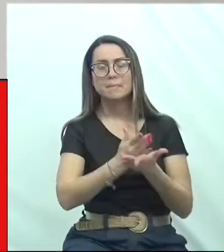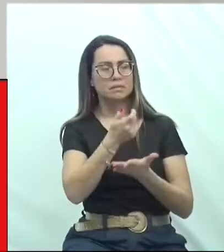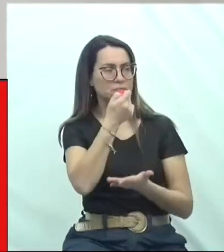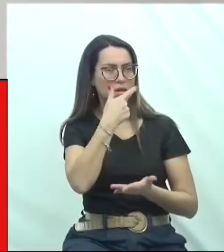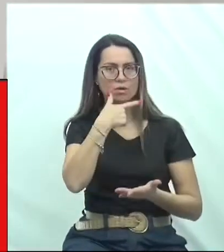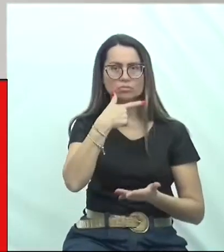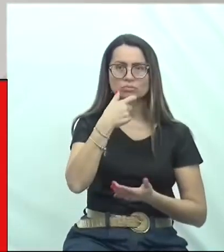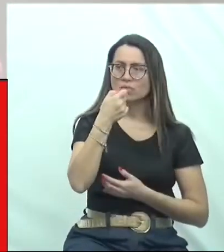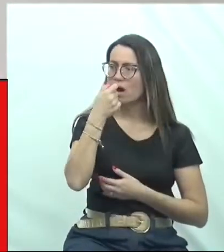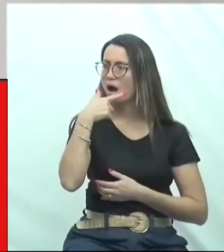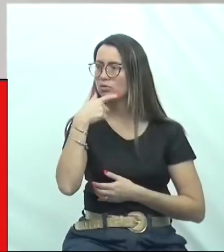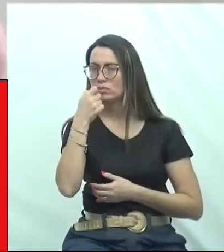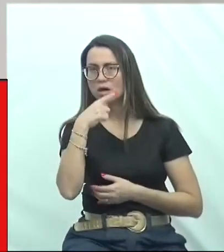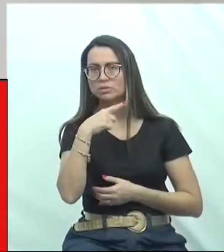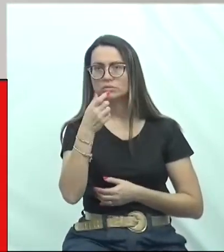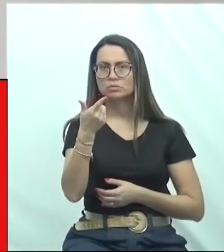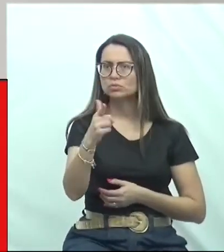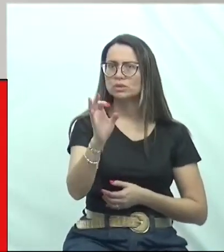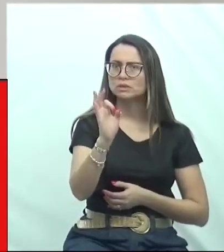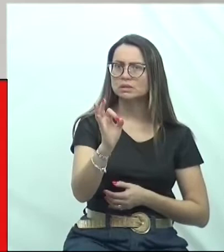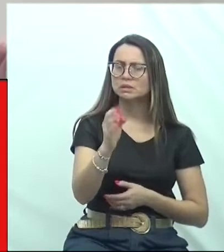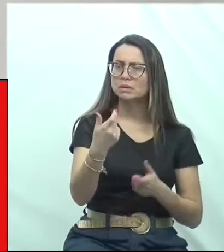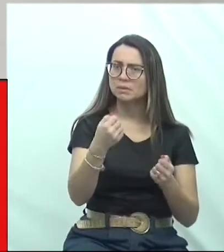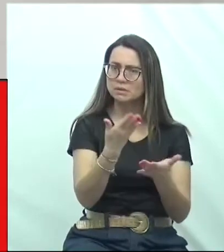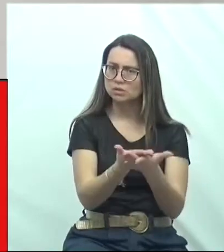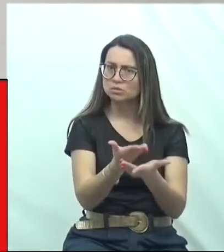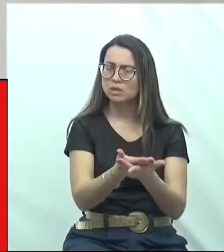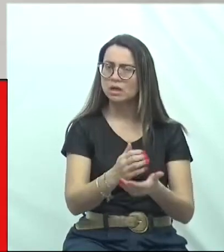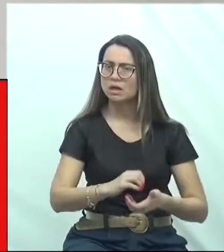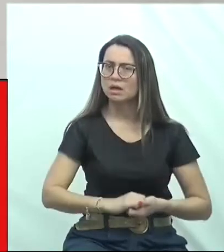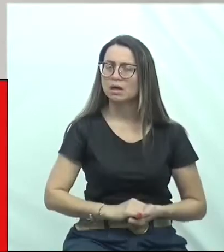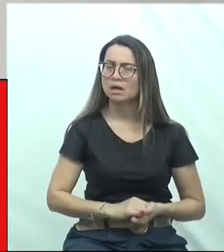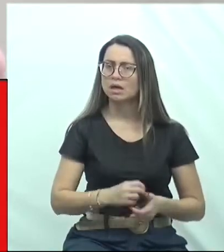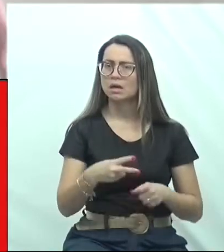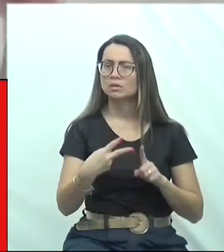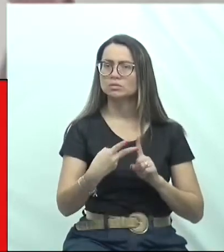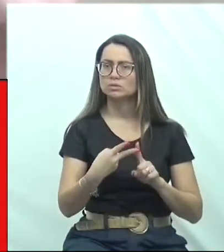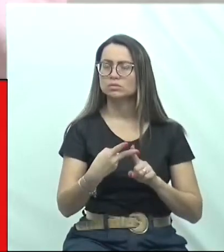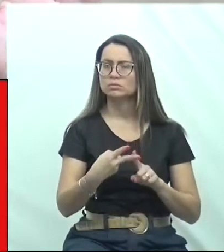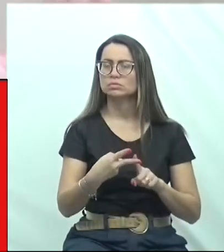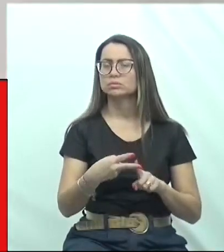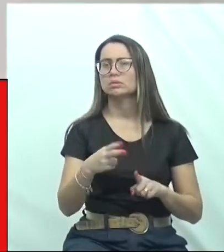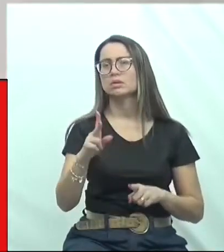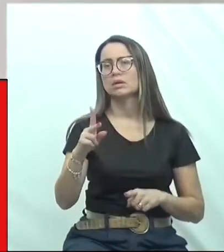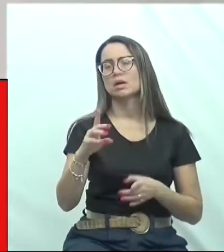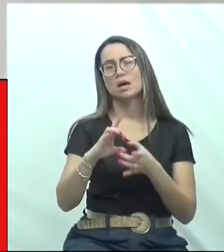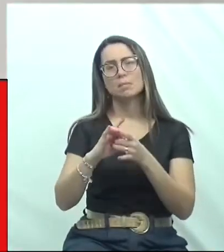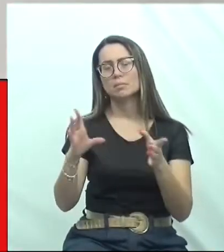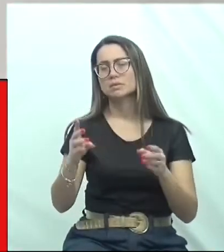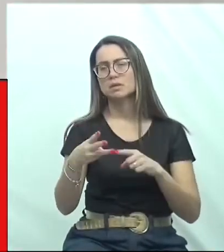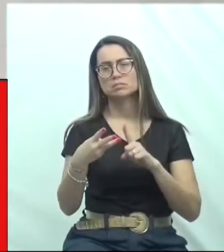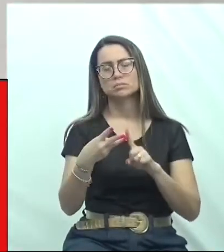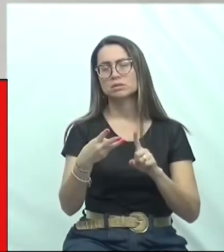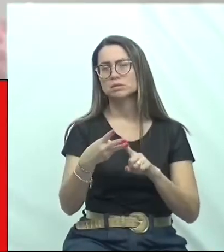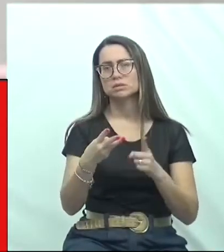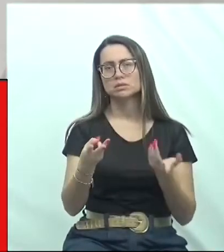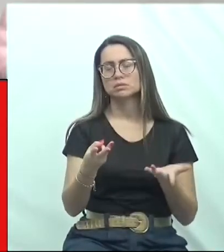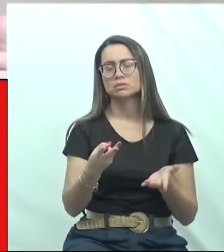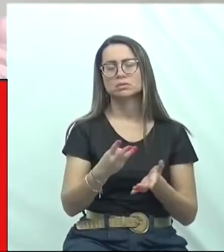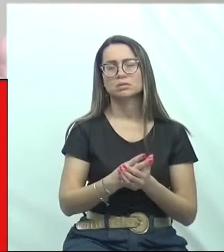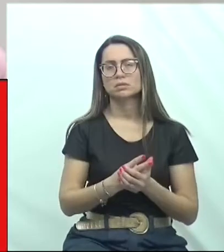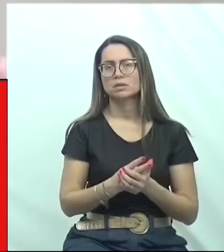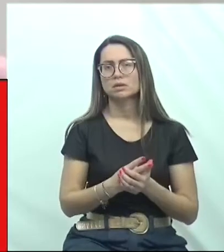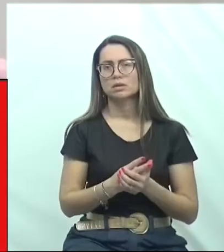ar? Existe. Agora, um segundo momento é a homologação. E terceiro, então, outros encaminhamentos que viriam desses primeiros